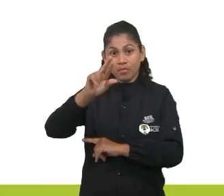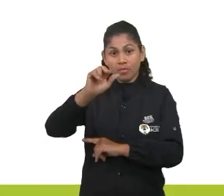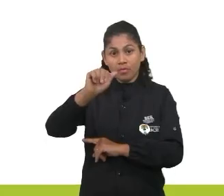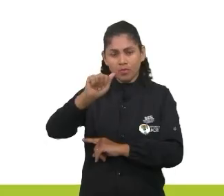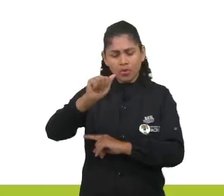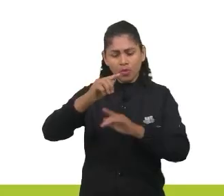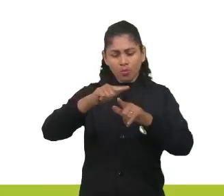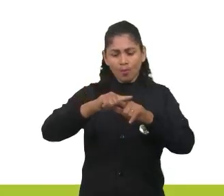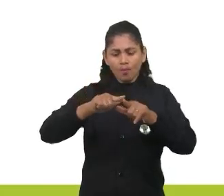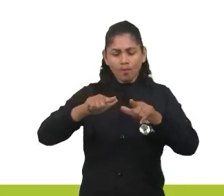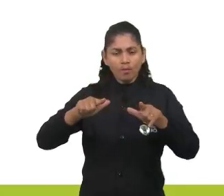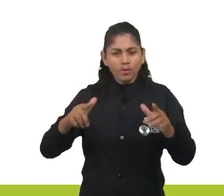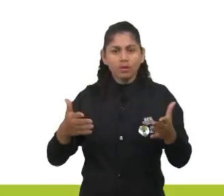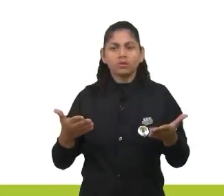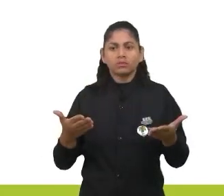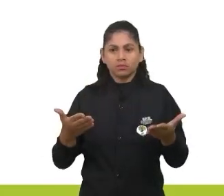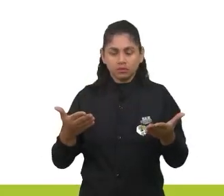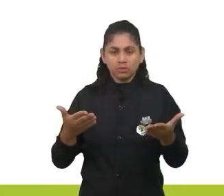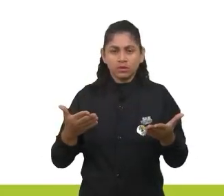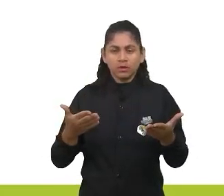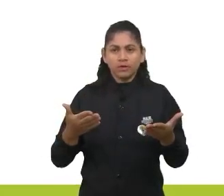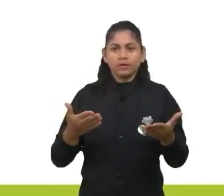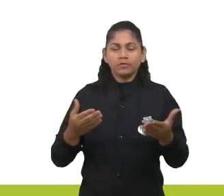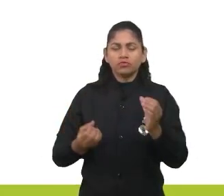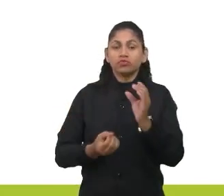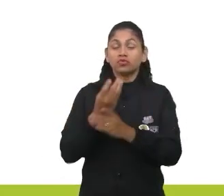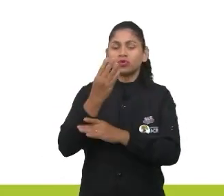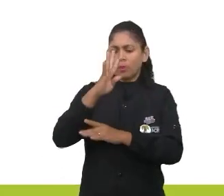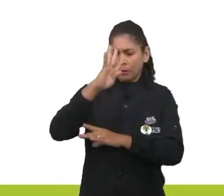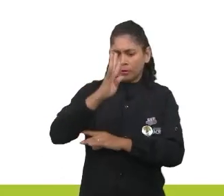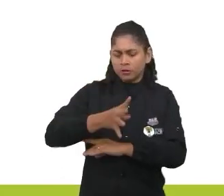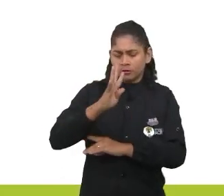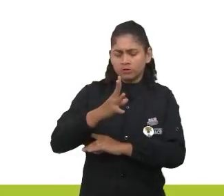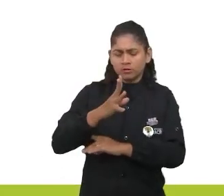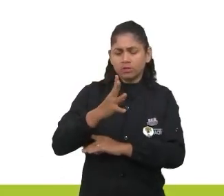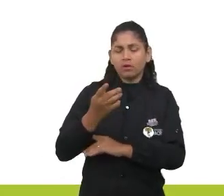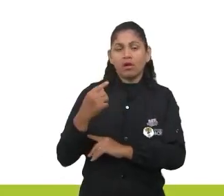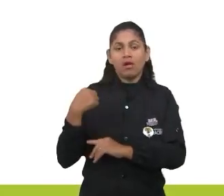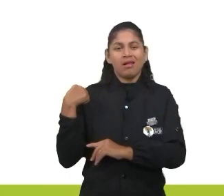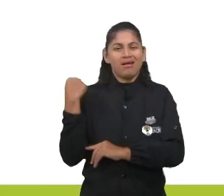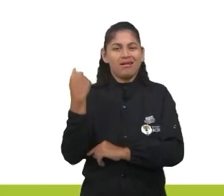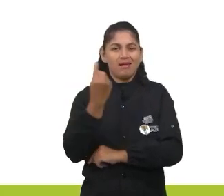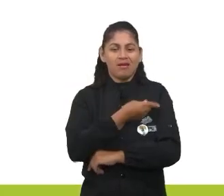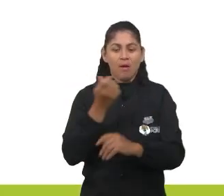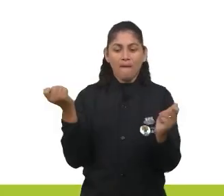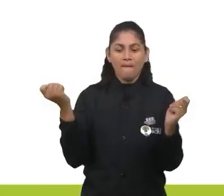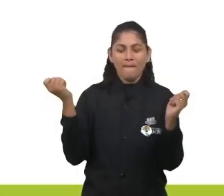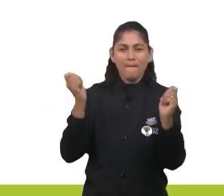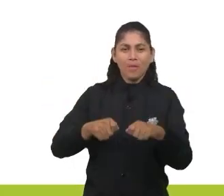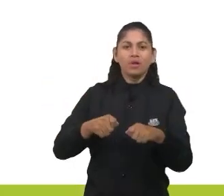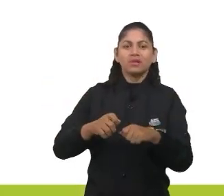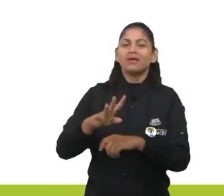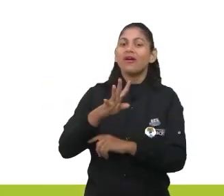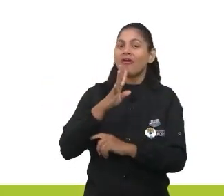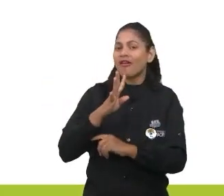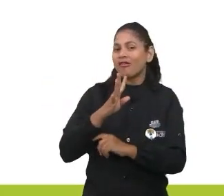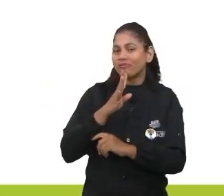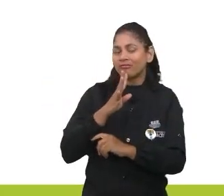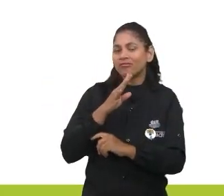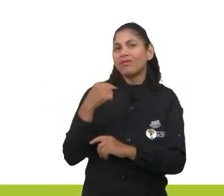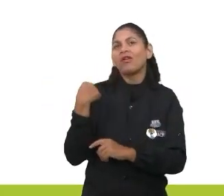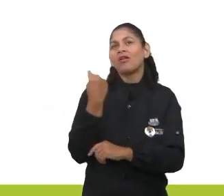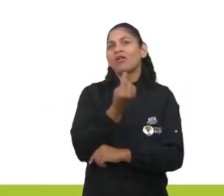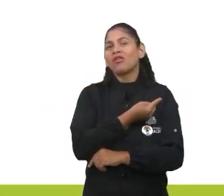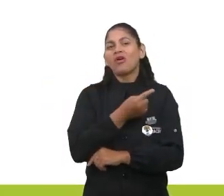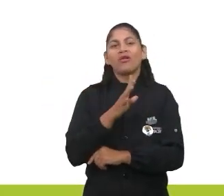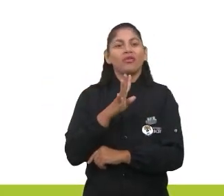XVIII para criticar a nossa possibilidade de conhecer. Nós conhecemos de cada coisa só alguns aspectos. Nós